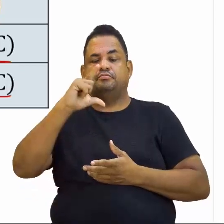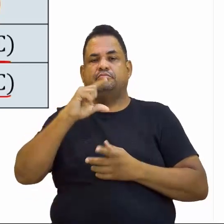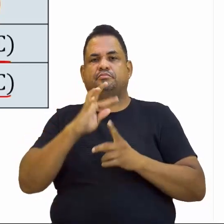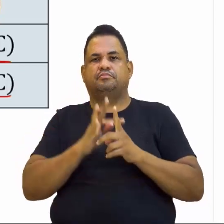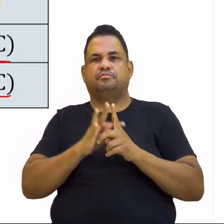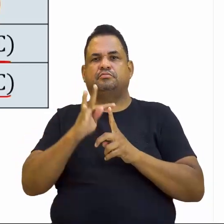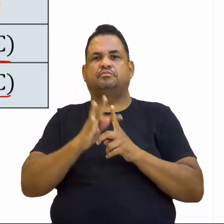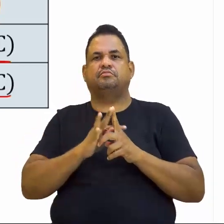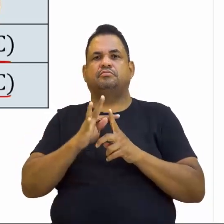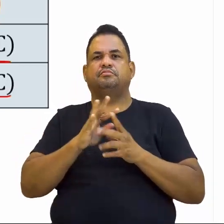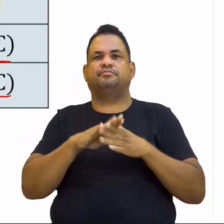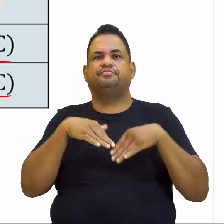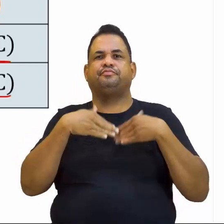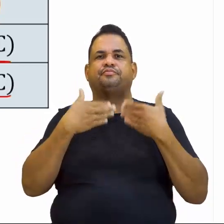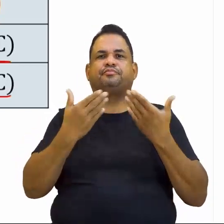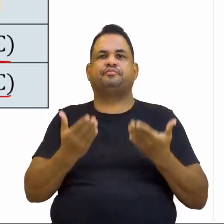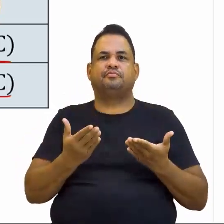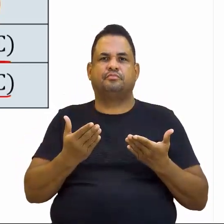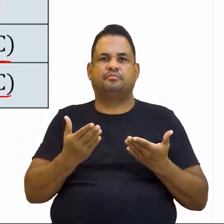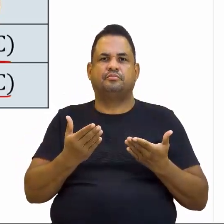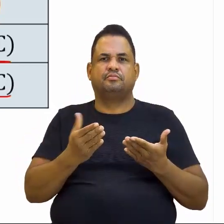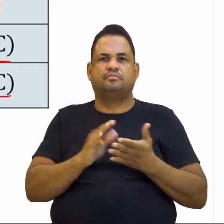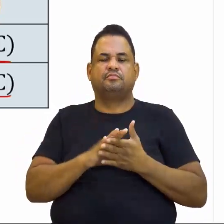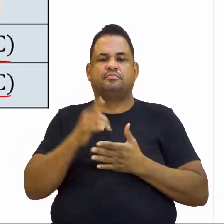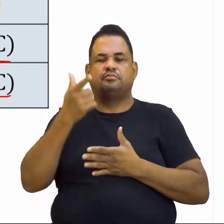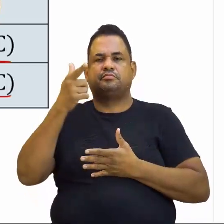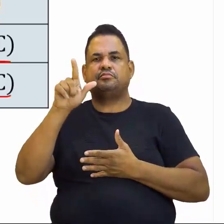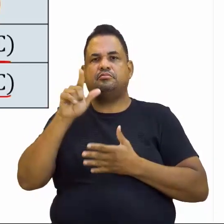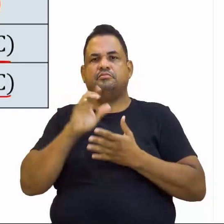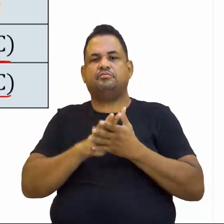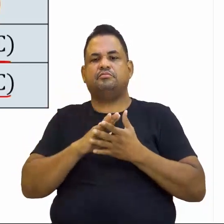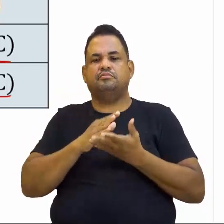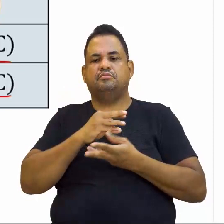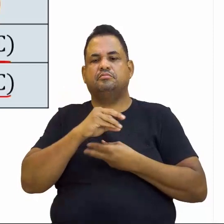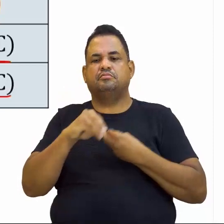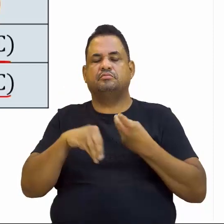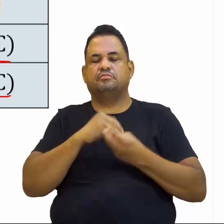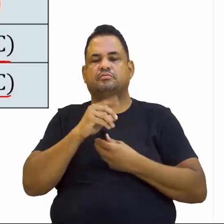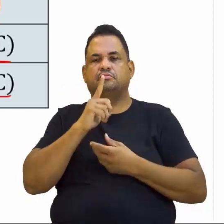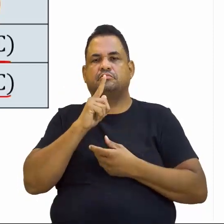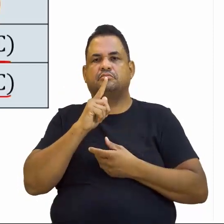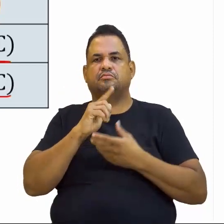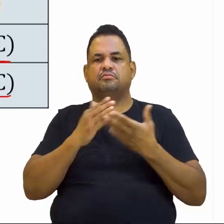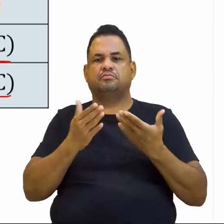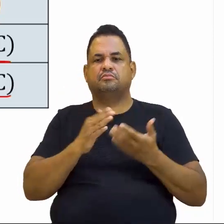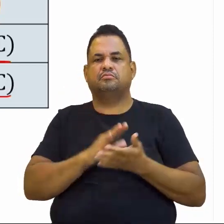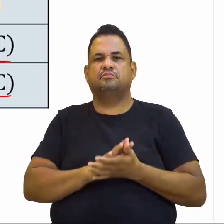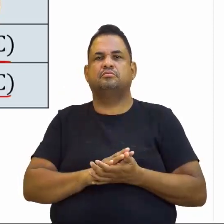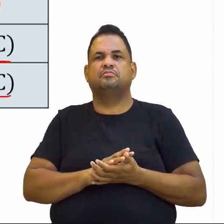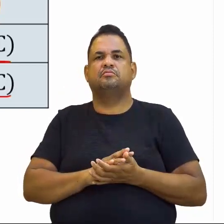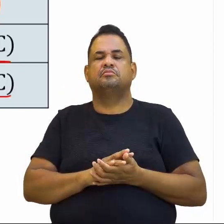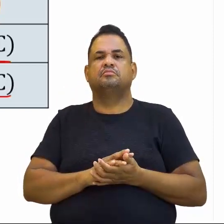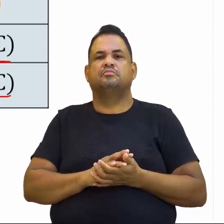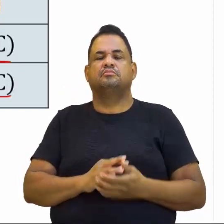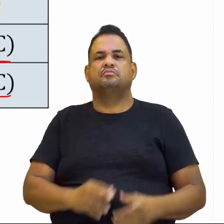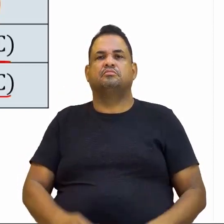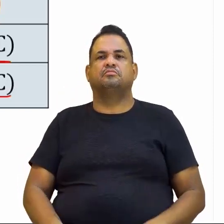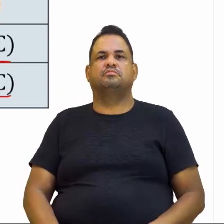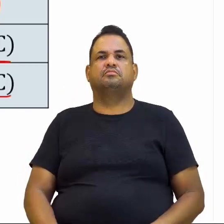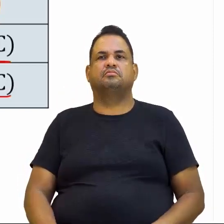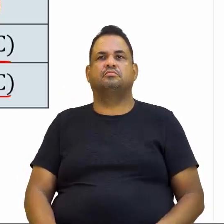Quando a gente aumenta a temperatura, aí a gente consegue solubilizar uma maior quantidade de sal em